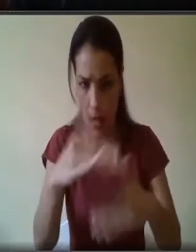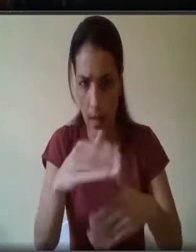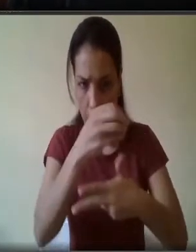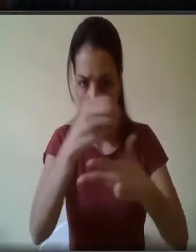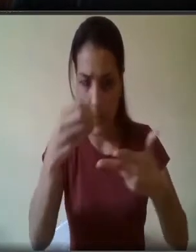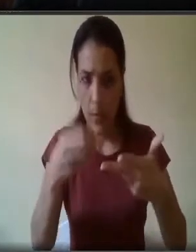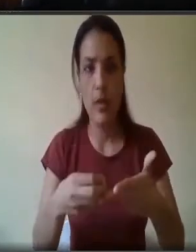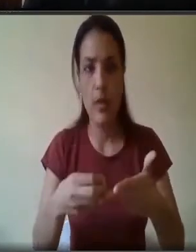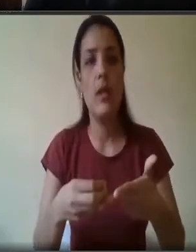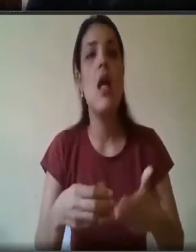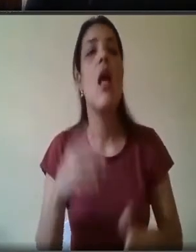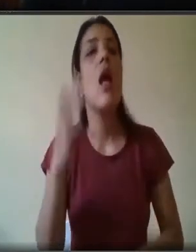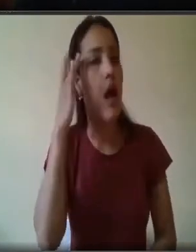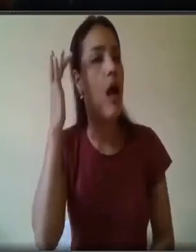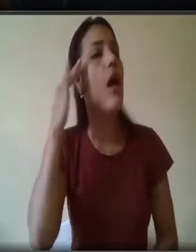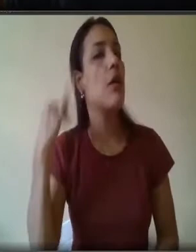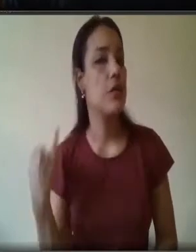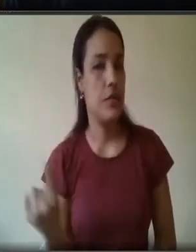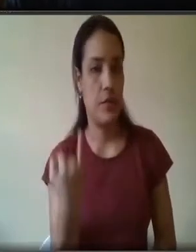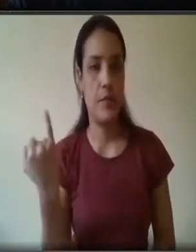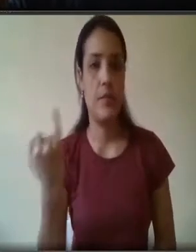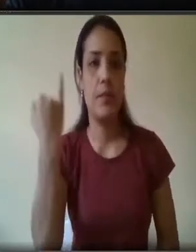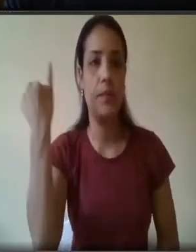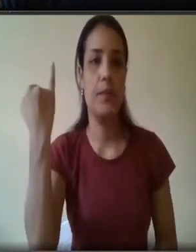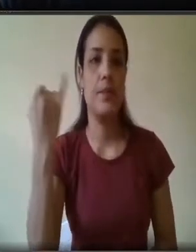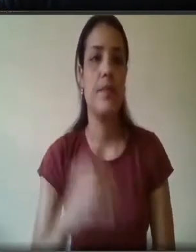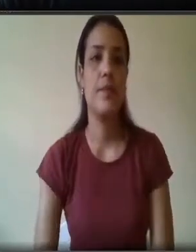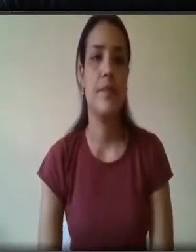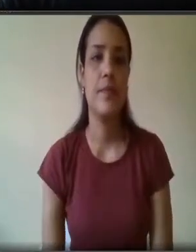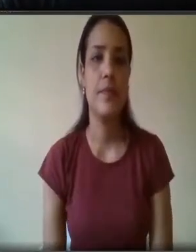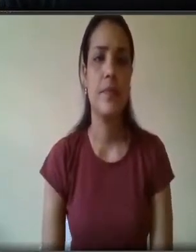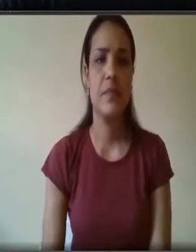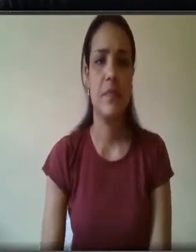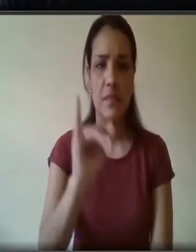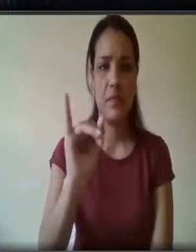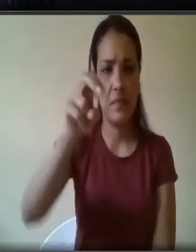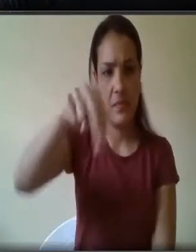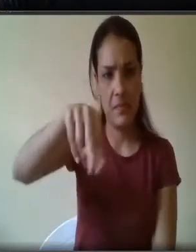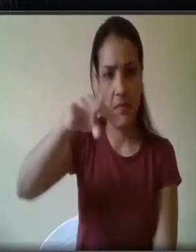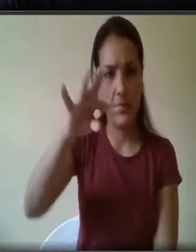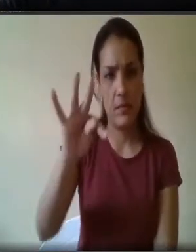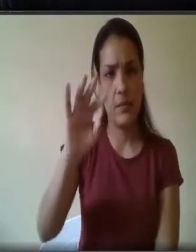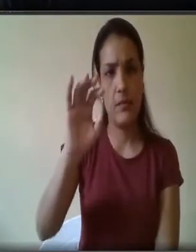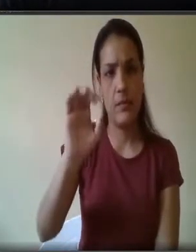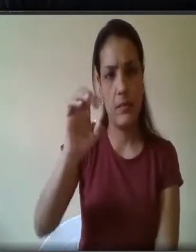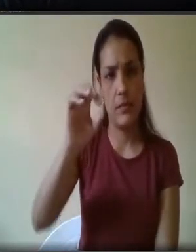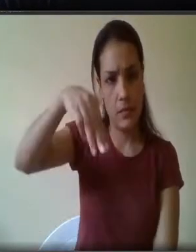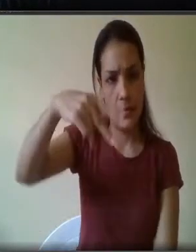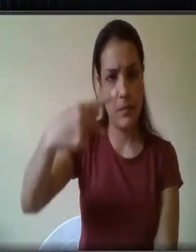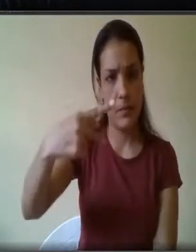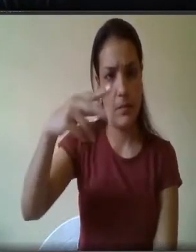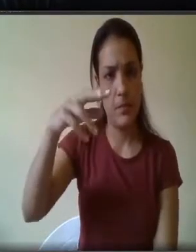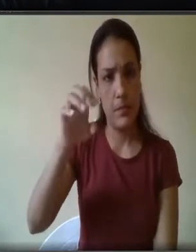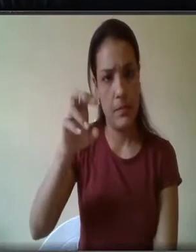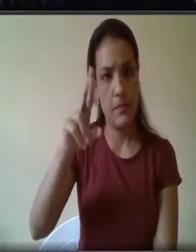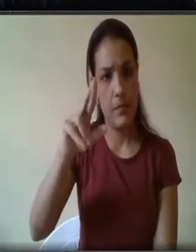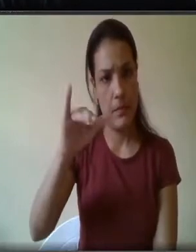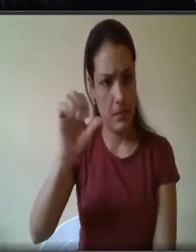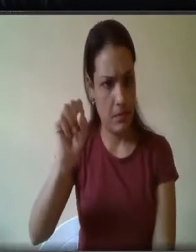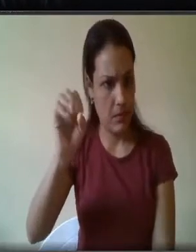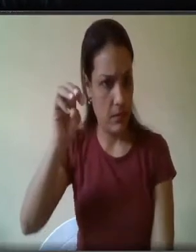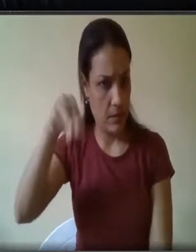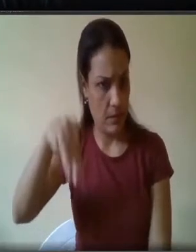Bom, essa questão tem uns dias que não aparece, e esse assunto é muito legal. Tá? Desagregar